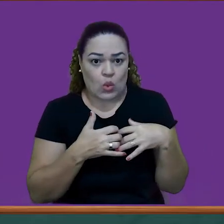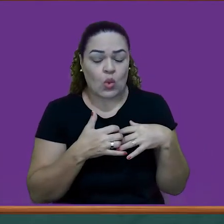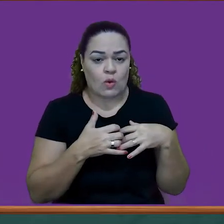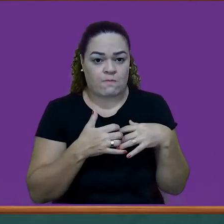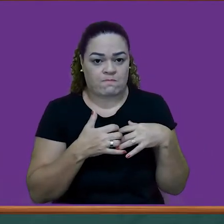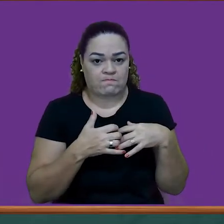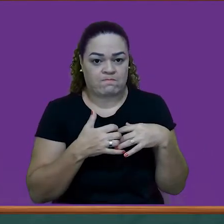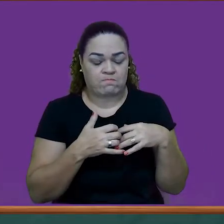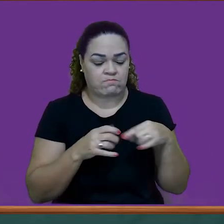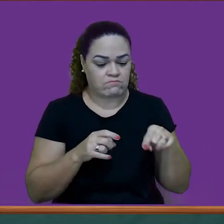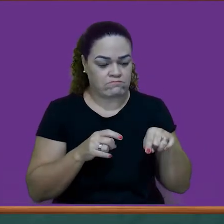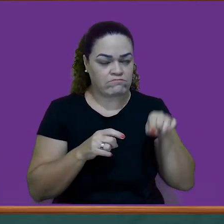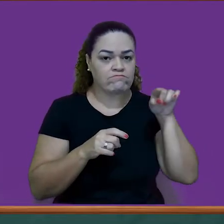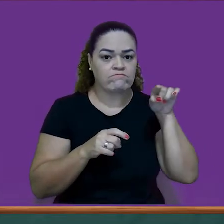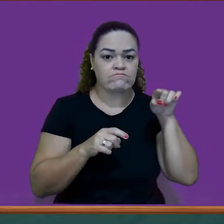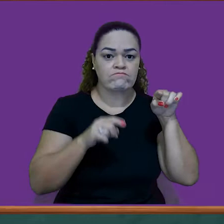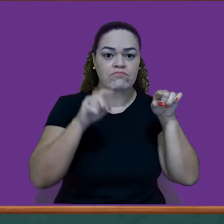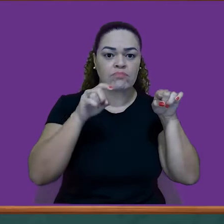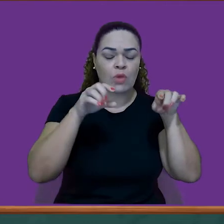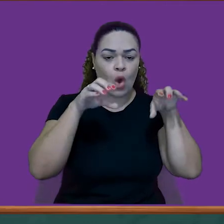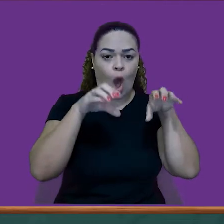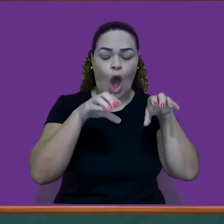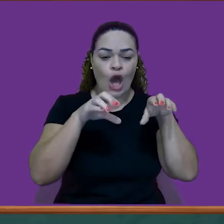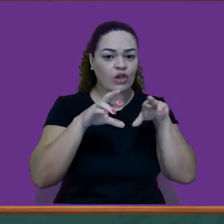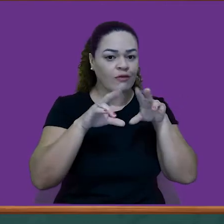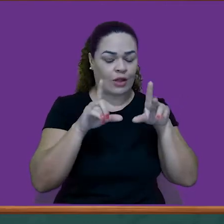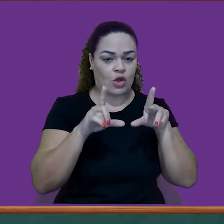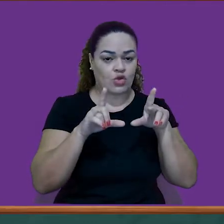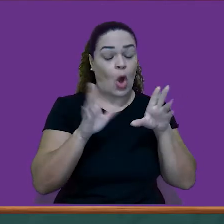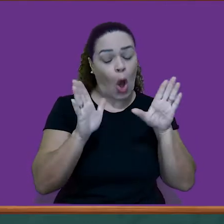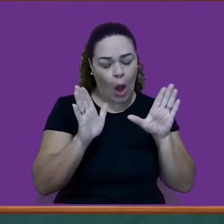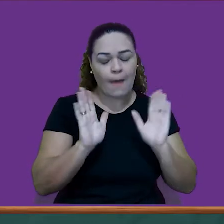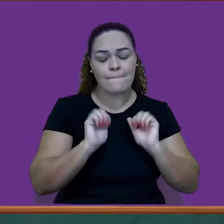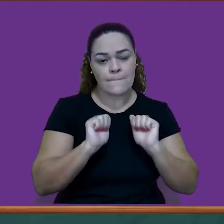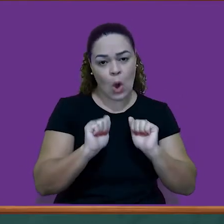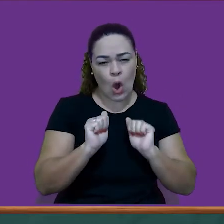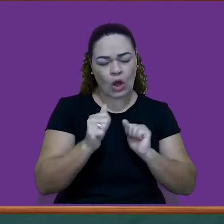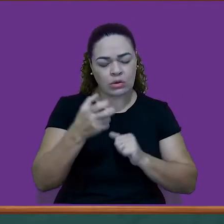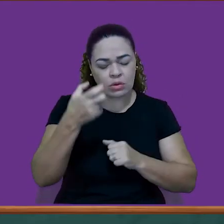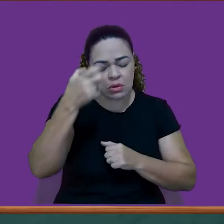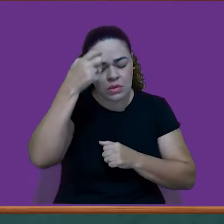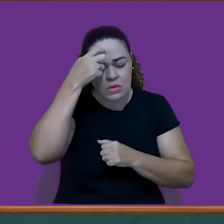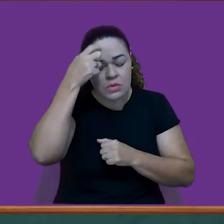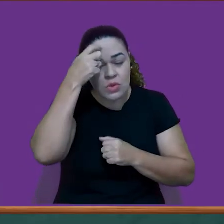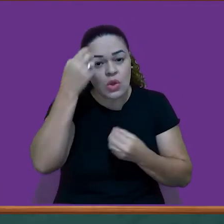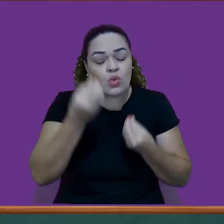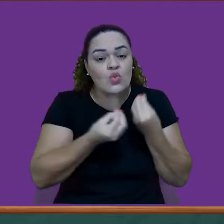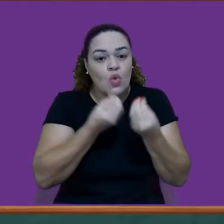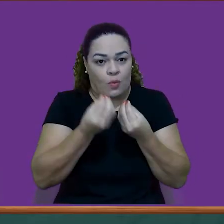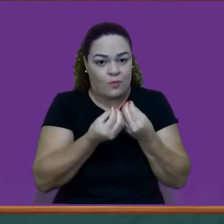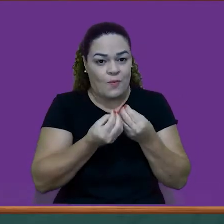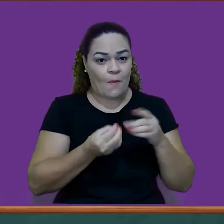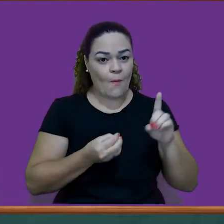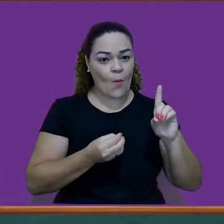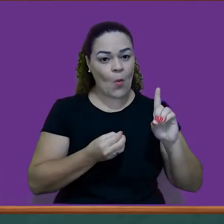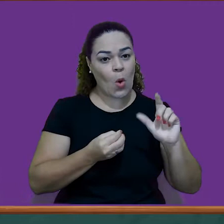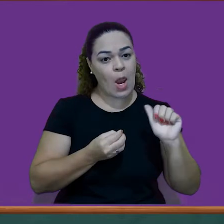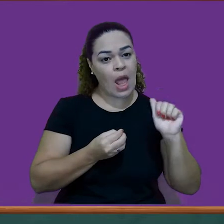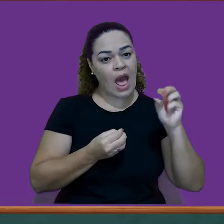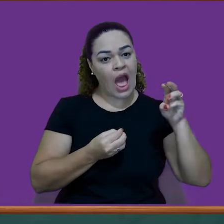coluna E. A gente pode usar alguns recursos de memorização. Por exemplo, a dama começa com a letra D.